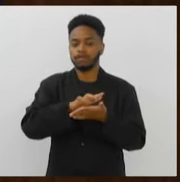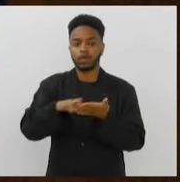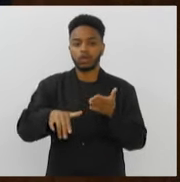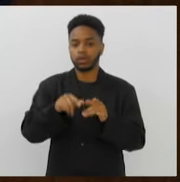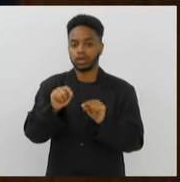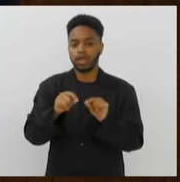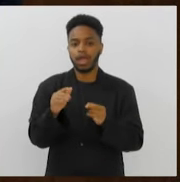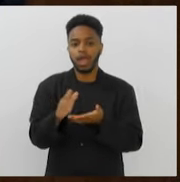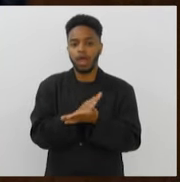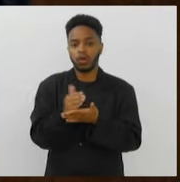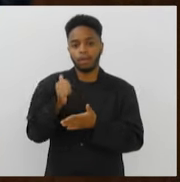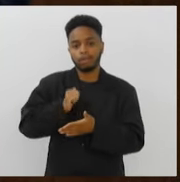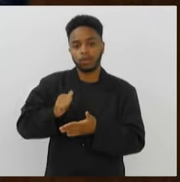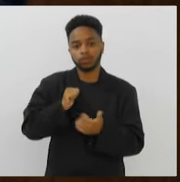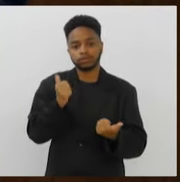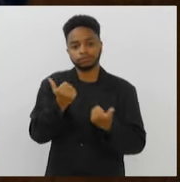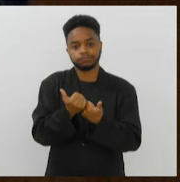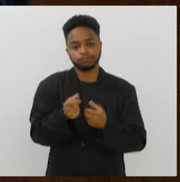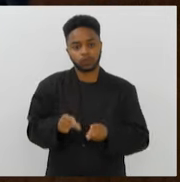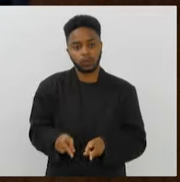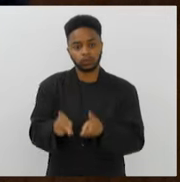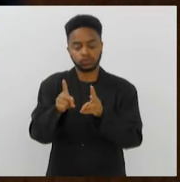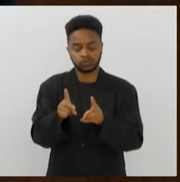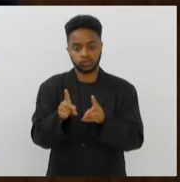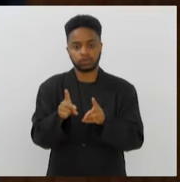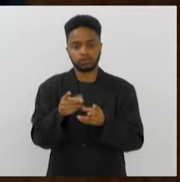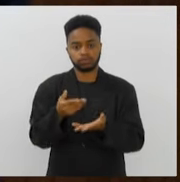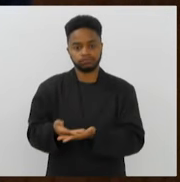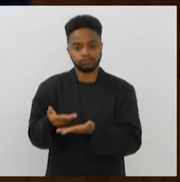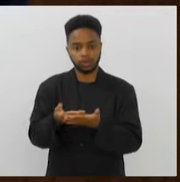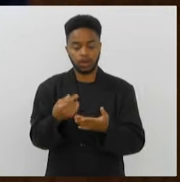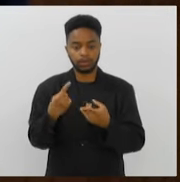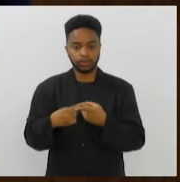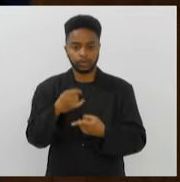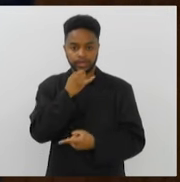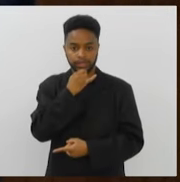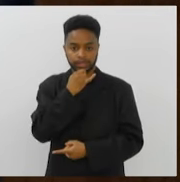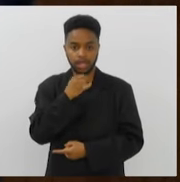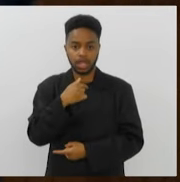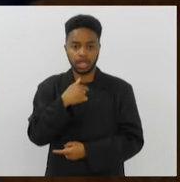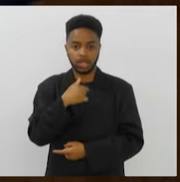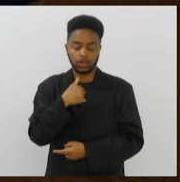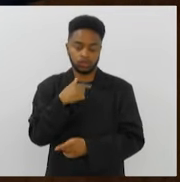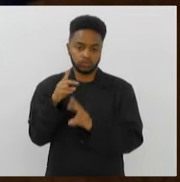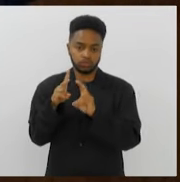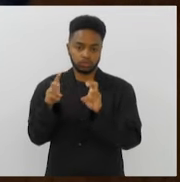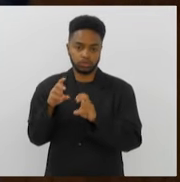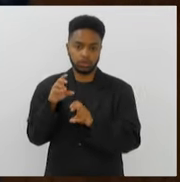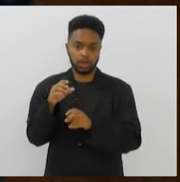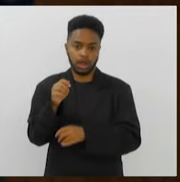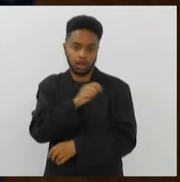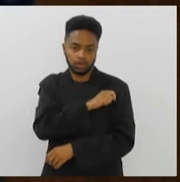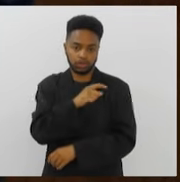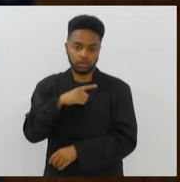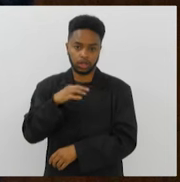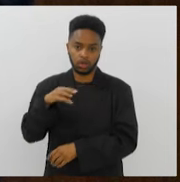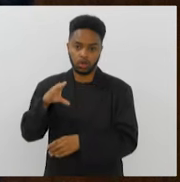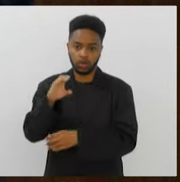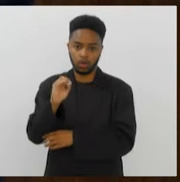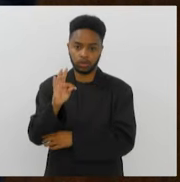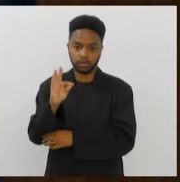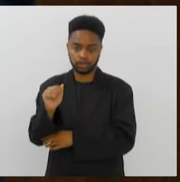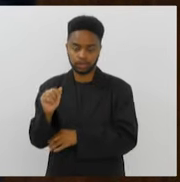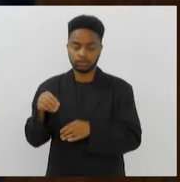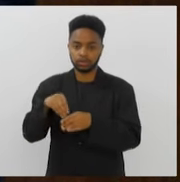alguns tipos de bolsa permanência. Né? Eu mesmo, em relação aos cotistas da UERJ, por exemplo, nós